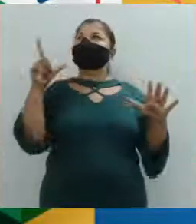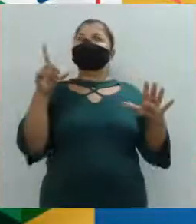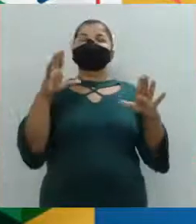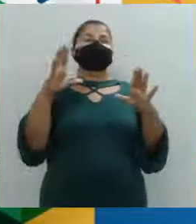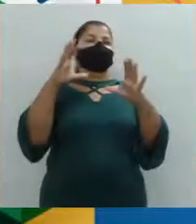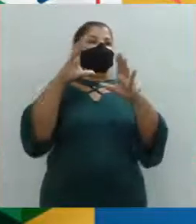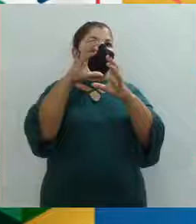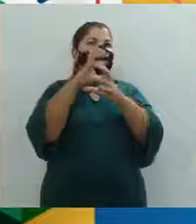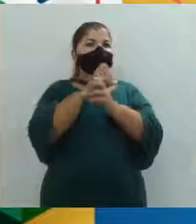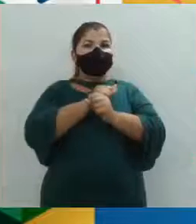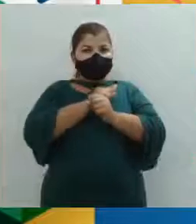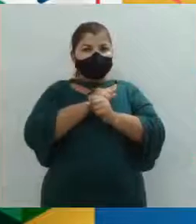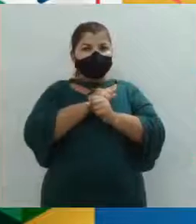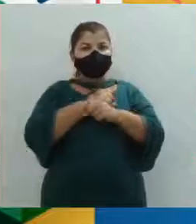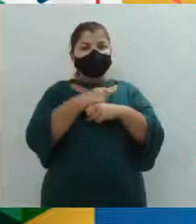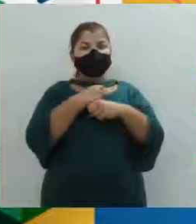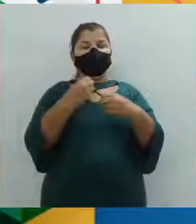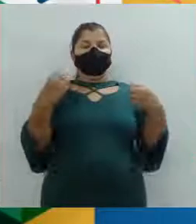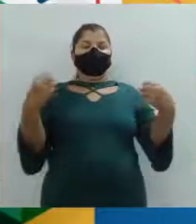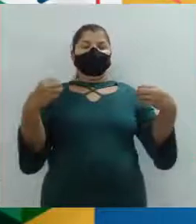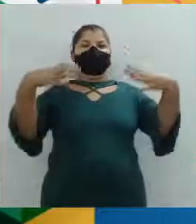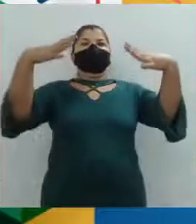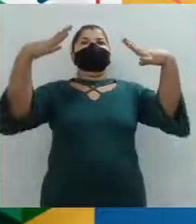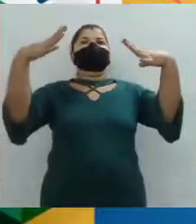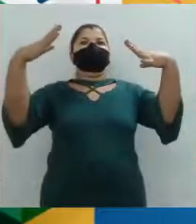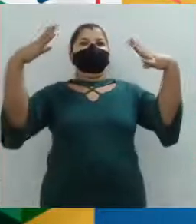e de repente houve luz.